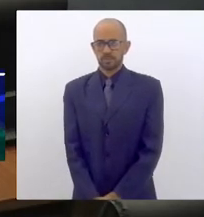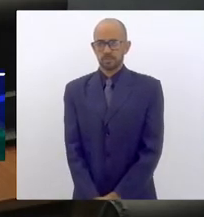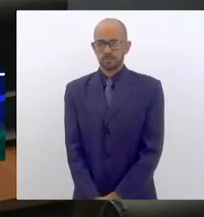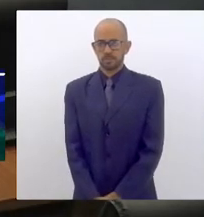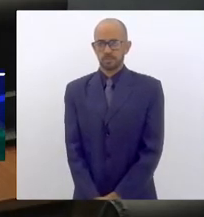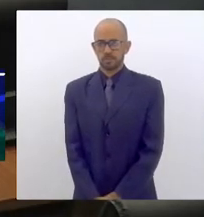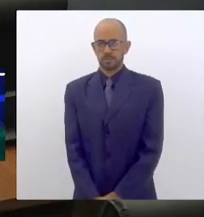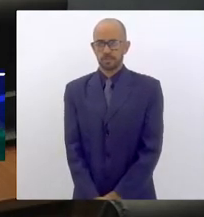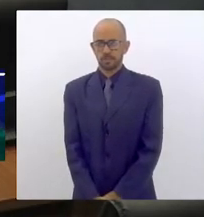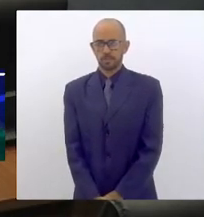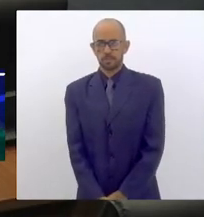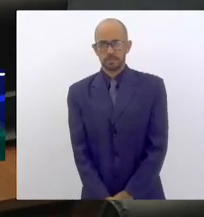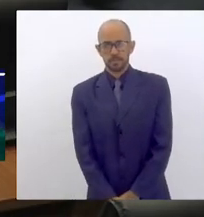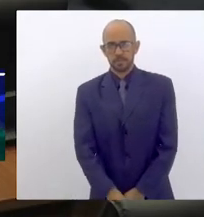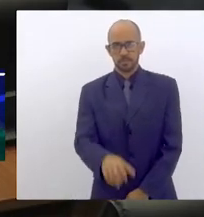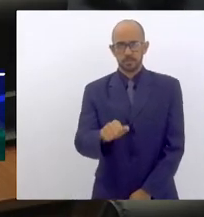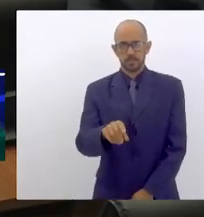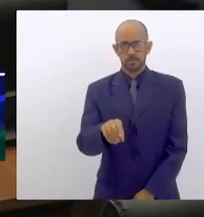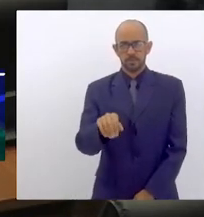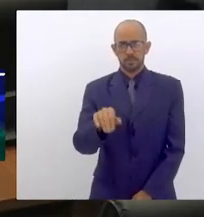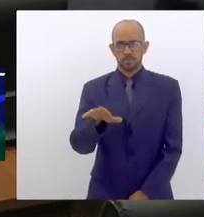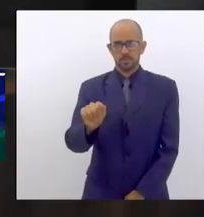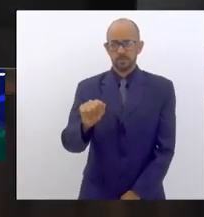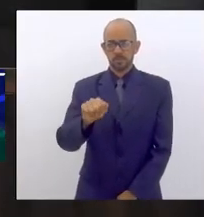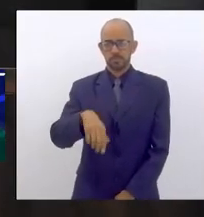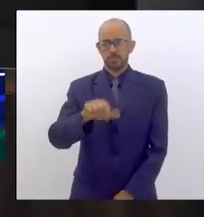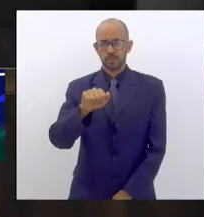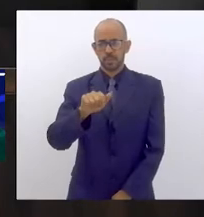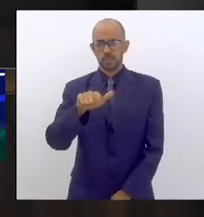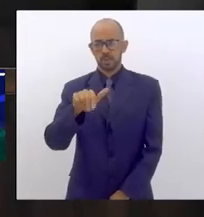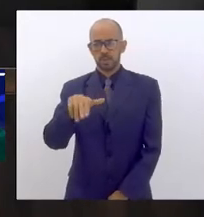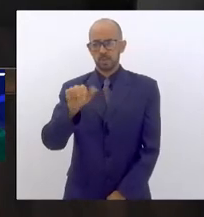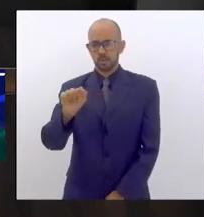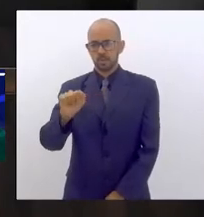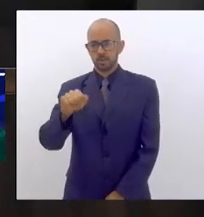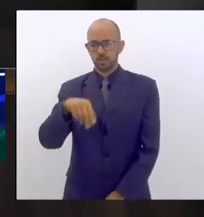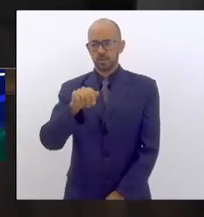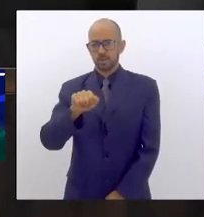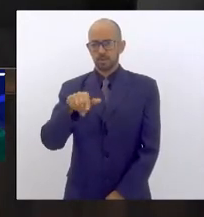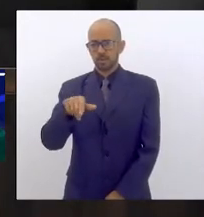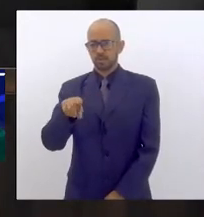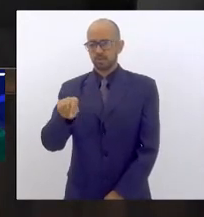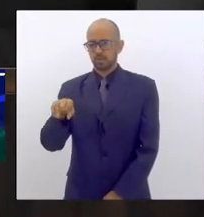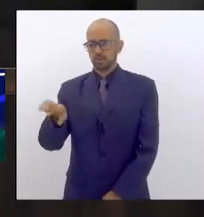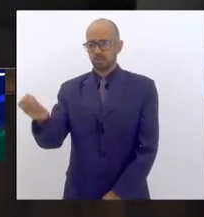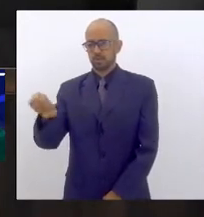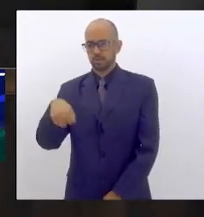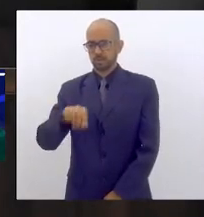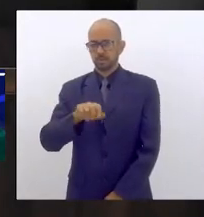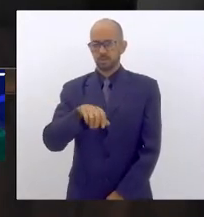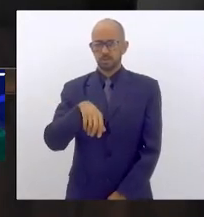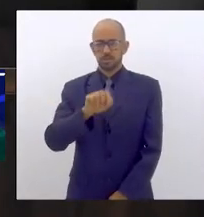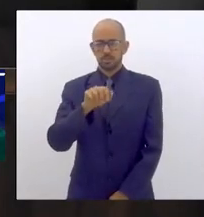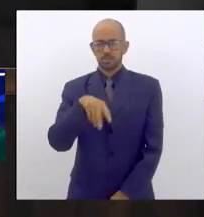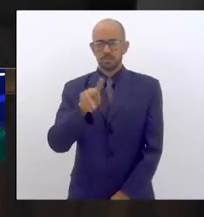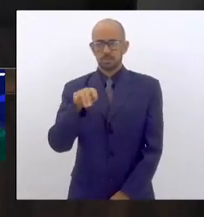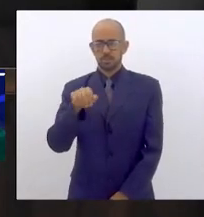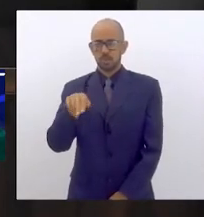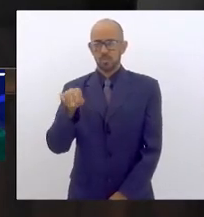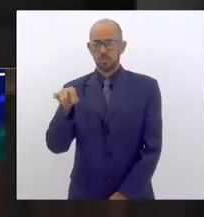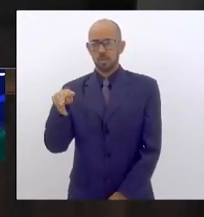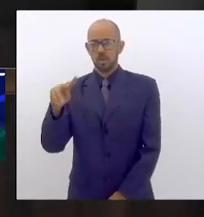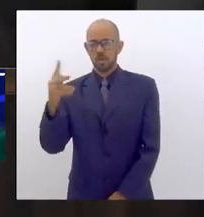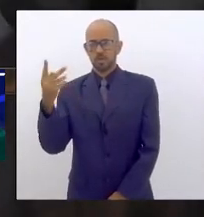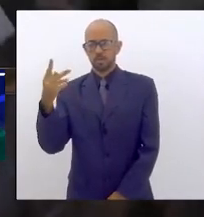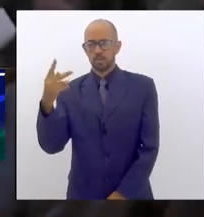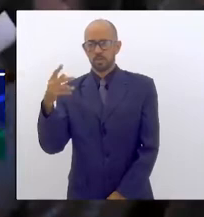Deputada Ariana Baltazar, deputada Alana Passos, deputado Alexandre Freitas, deputado Alexandre Knoploch, deputado Anderson